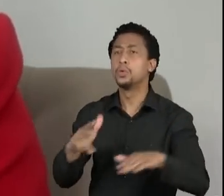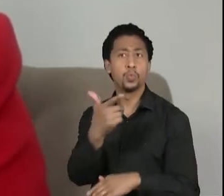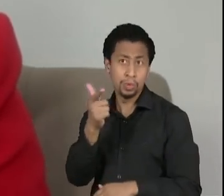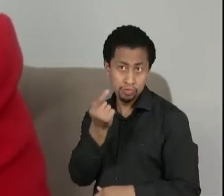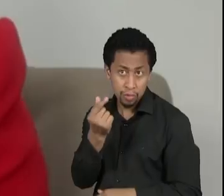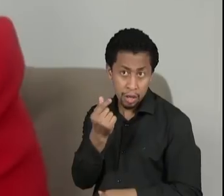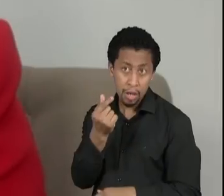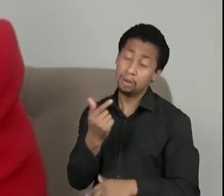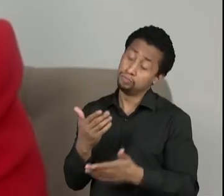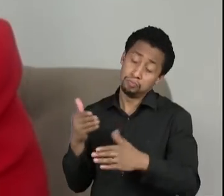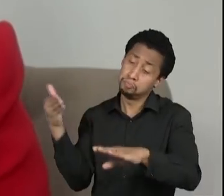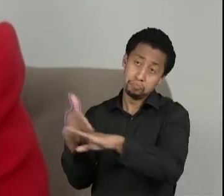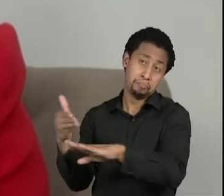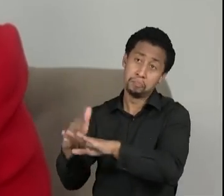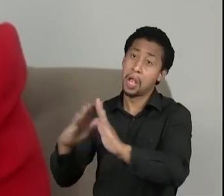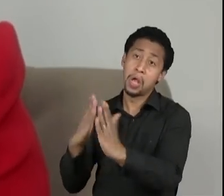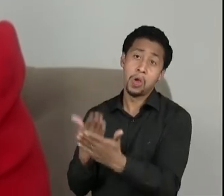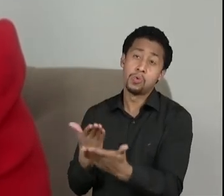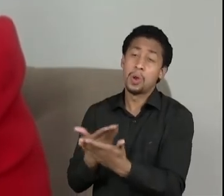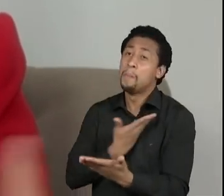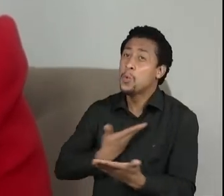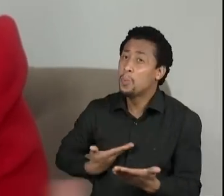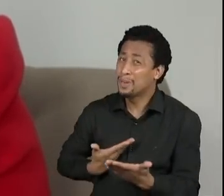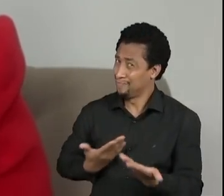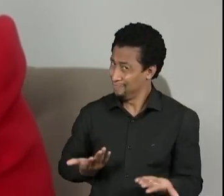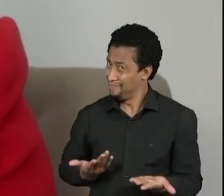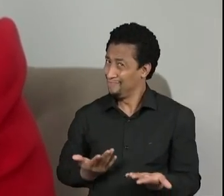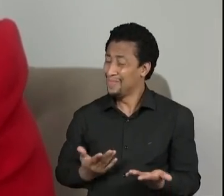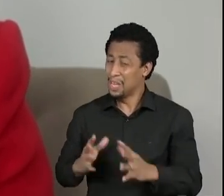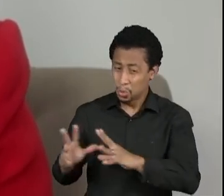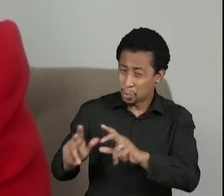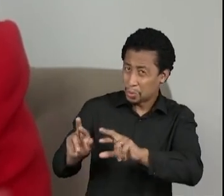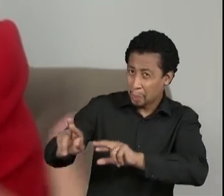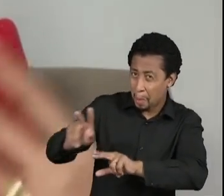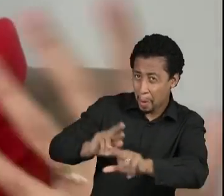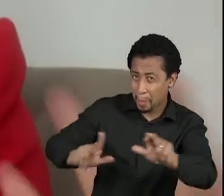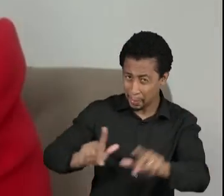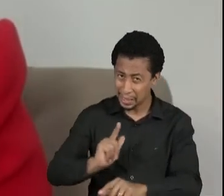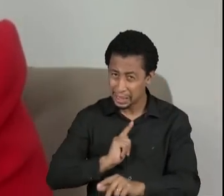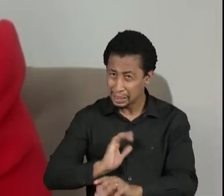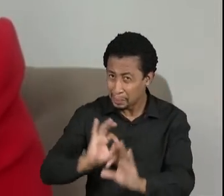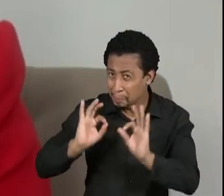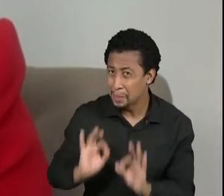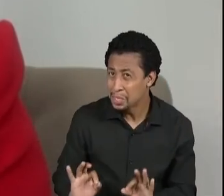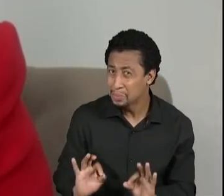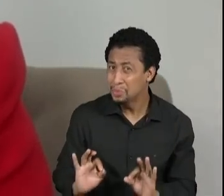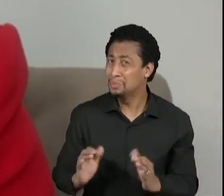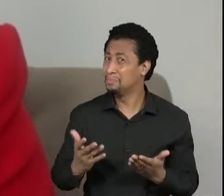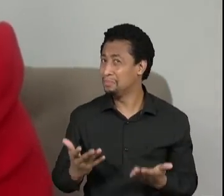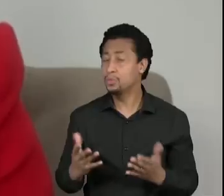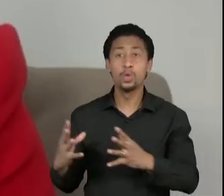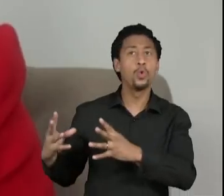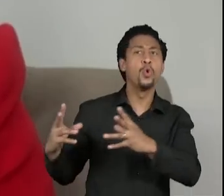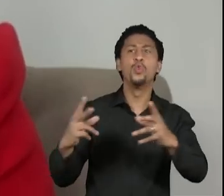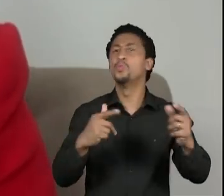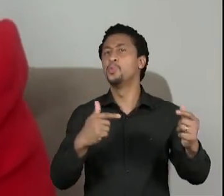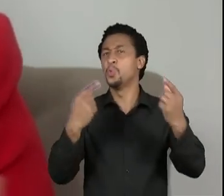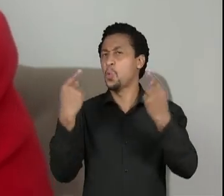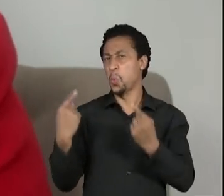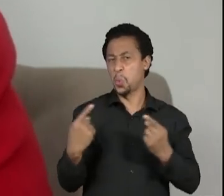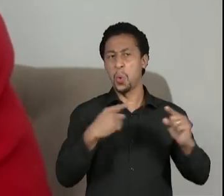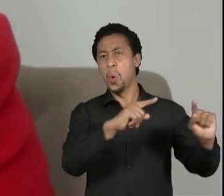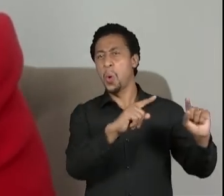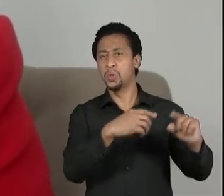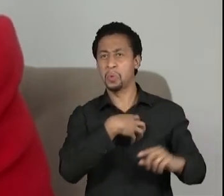existe mesmo toda essa diversidade, né, que as pessoas tanto levantam contra a educação domiciliar?